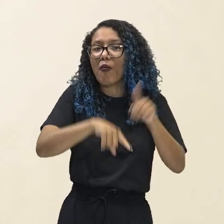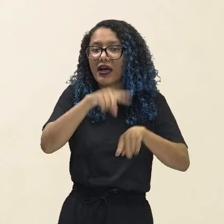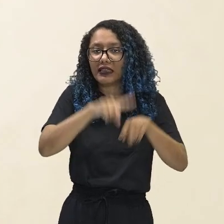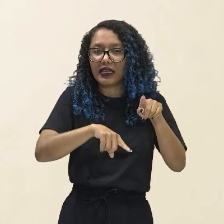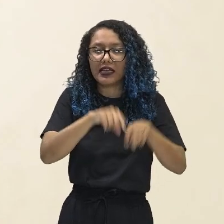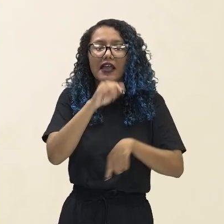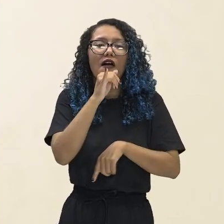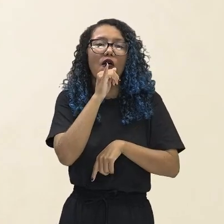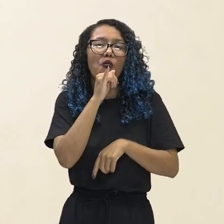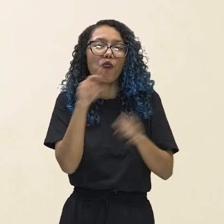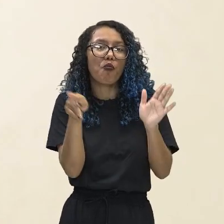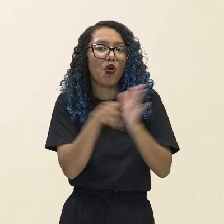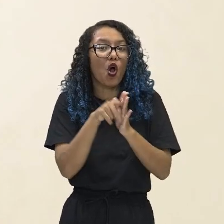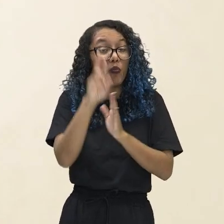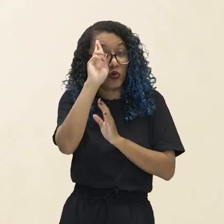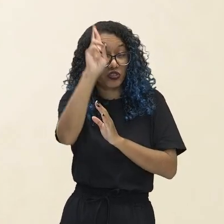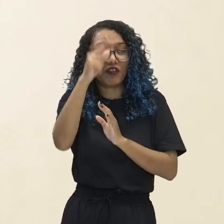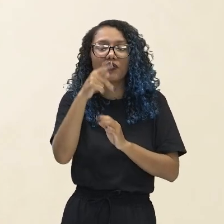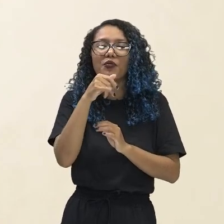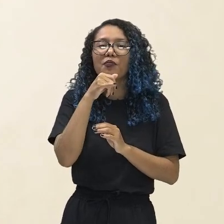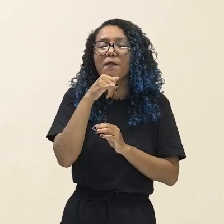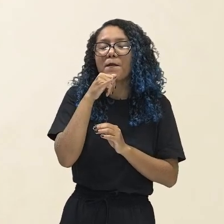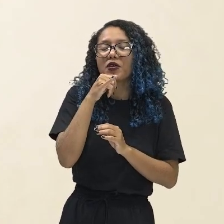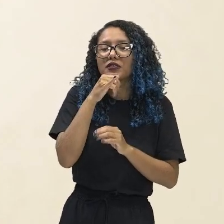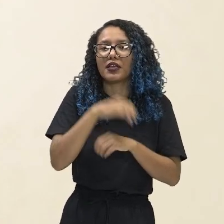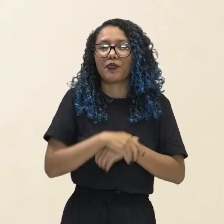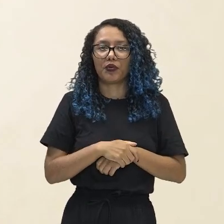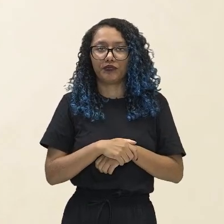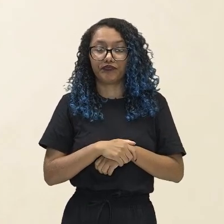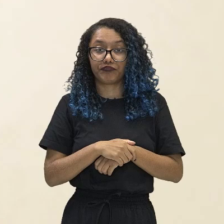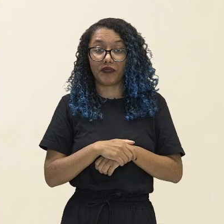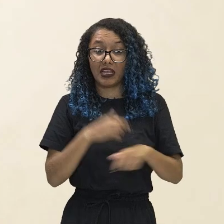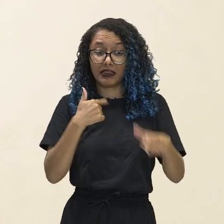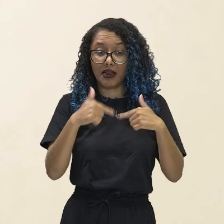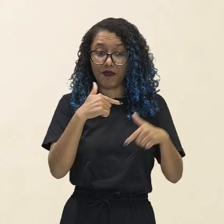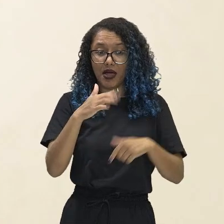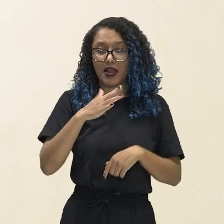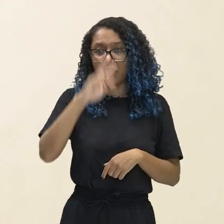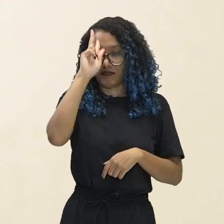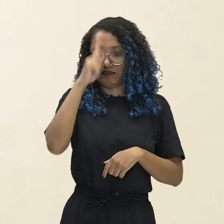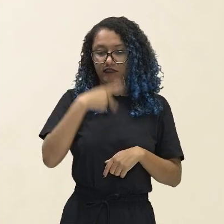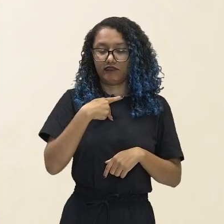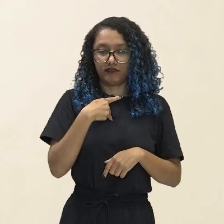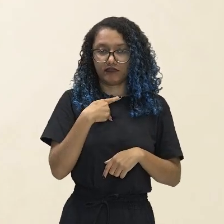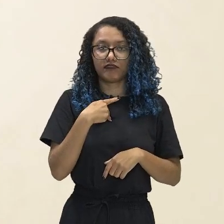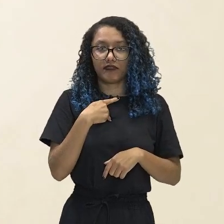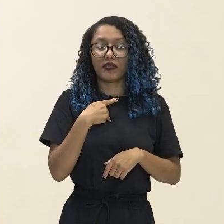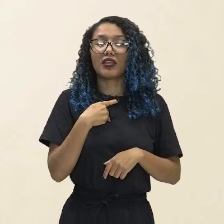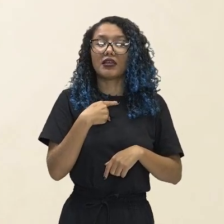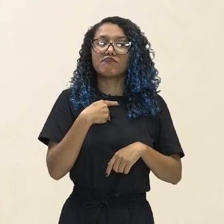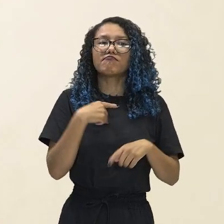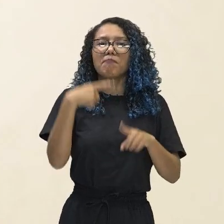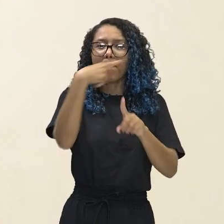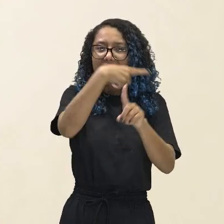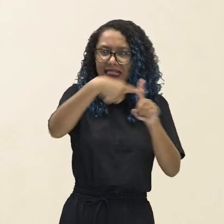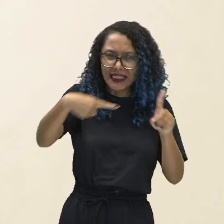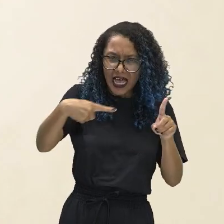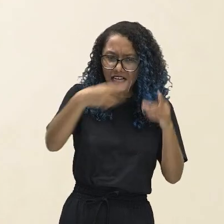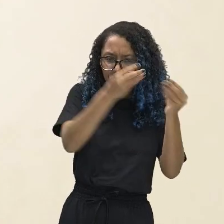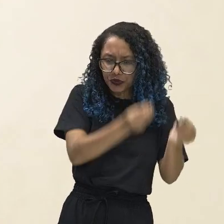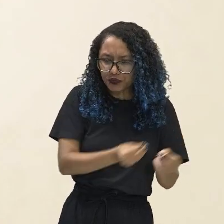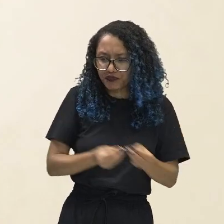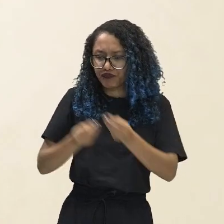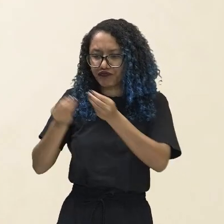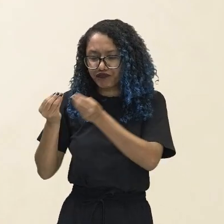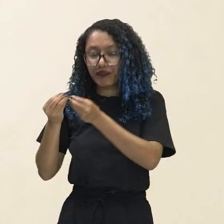Ou seja, além de trabalhar para si e ter que disponibilizar 50% do que ele produziu, além